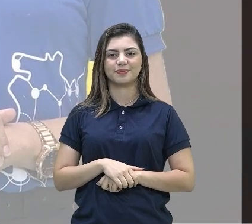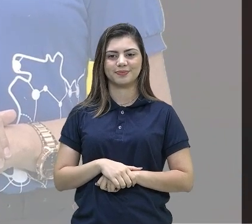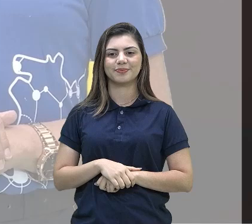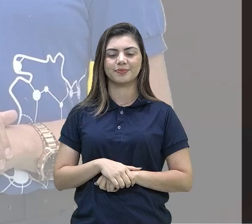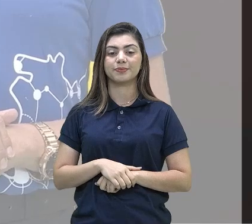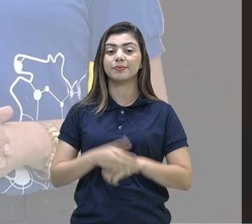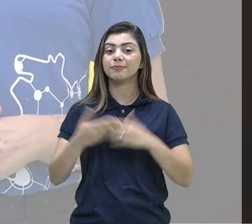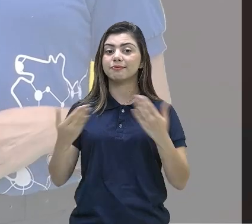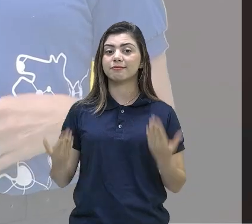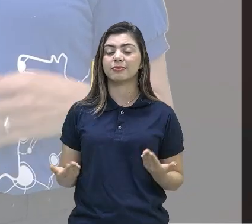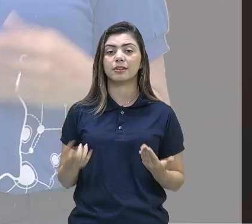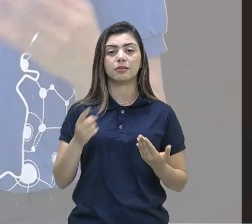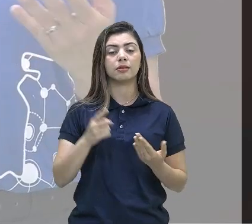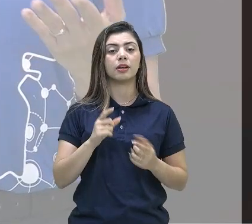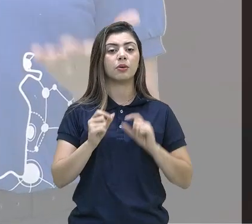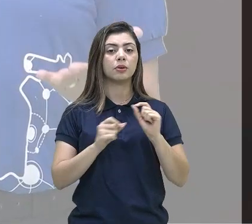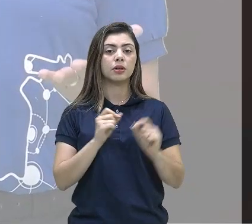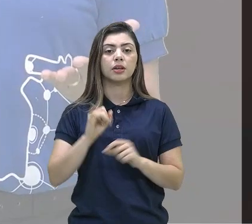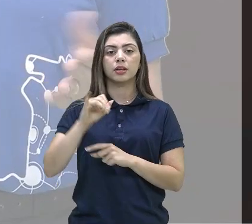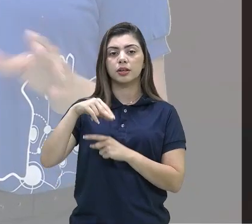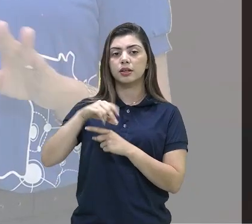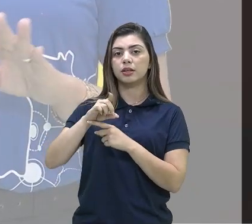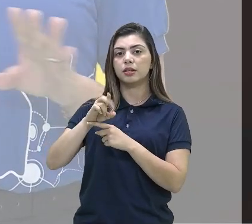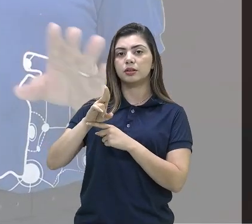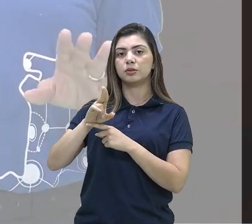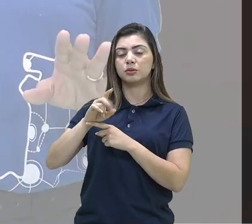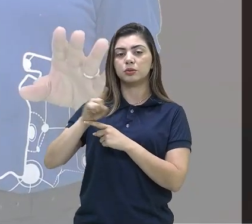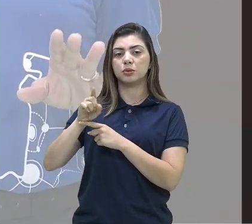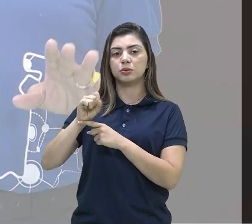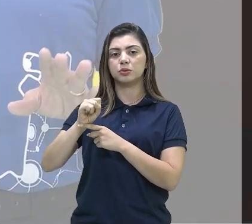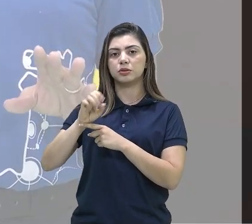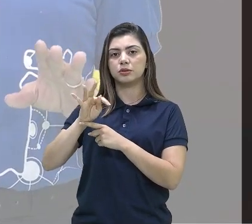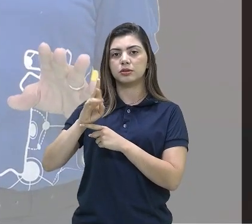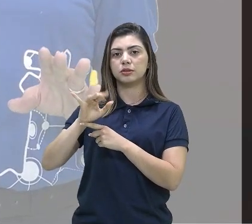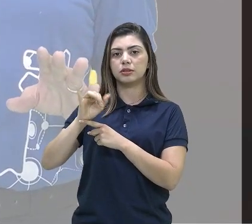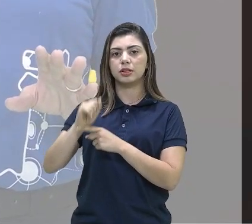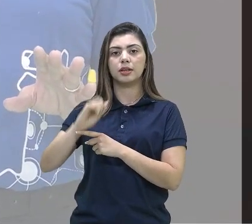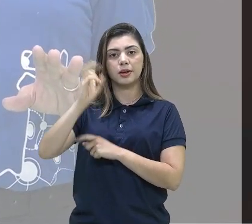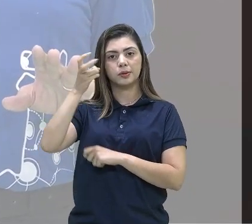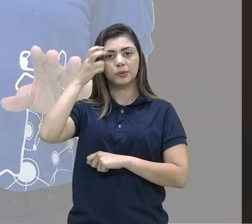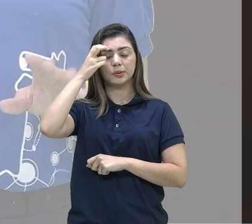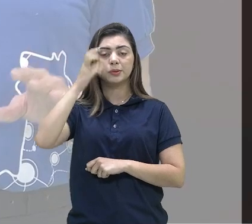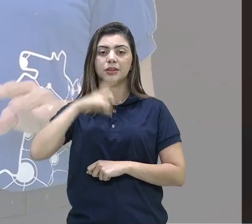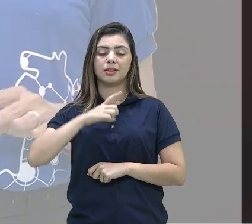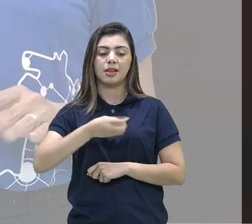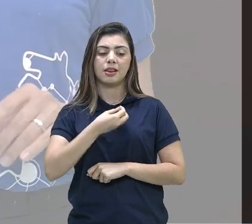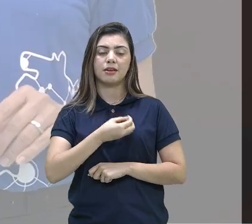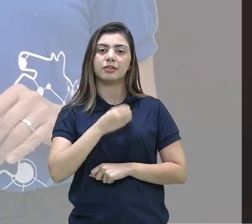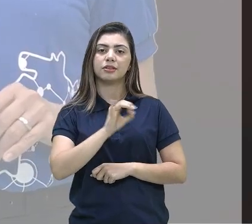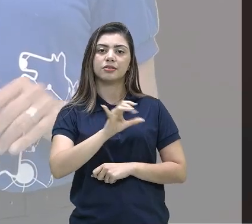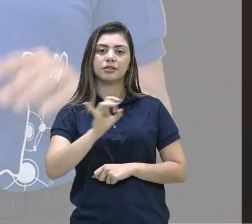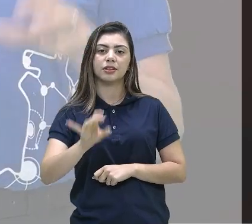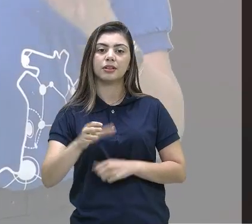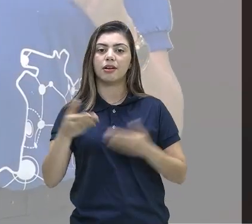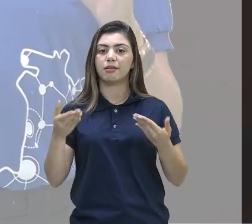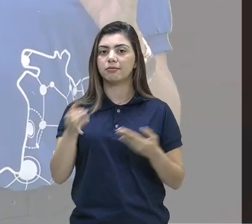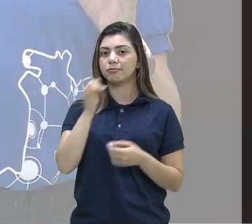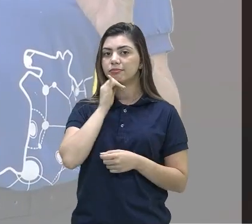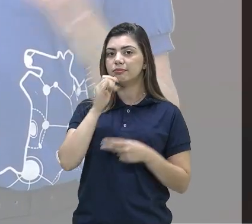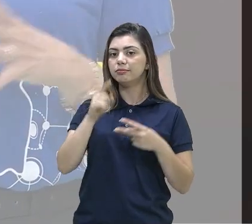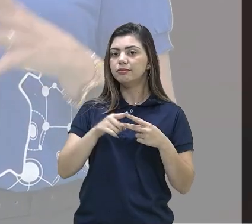A indústria cultural, ela está na nossa vida. Já sabemos, só deixei aqui para vocês 2 exemplos.